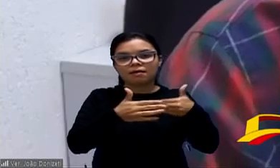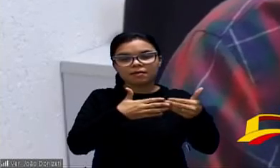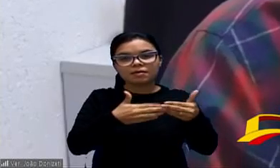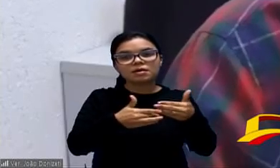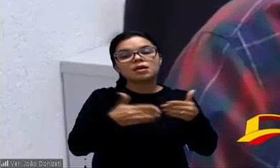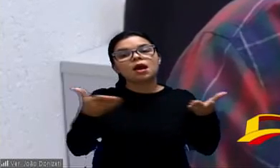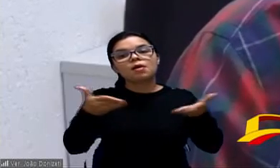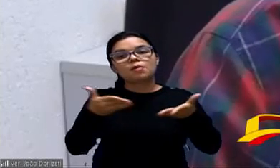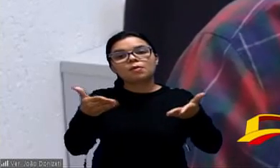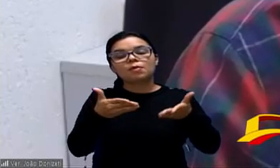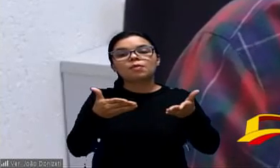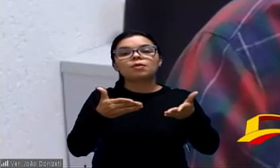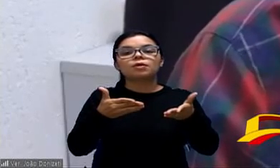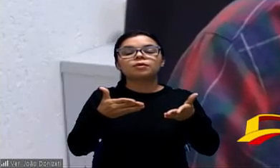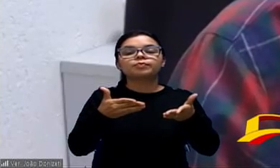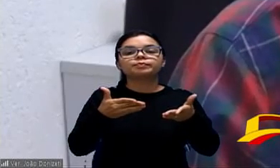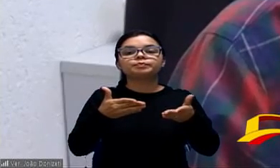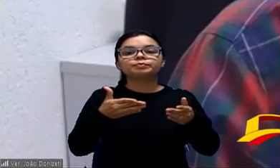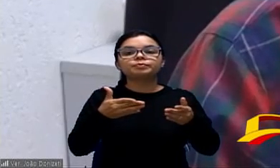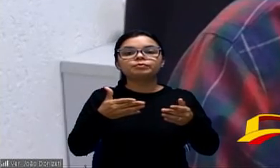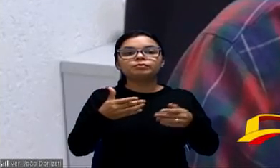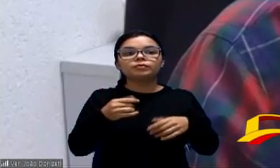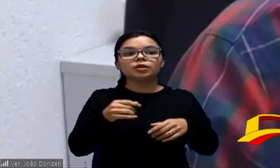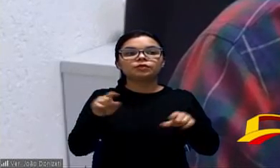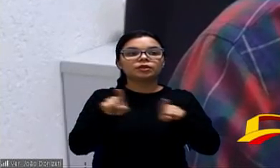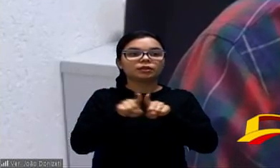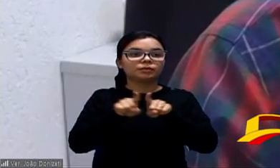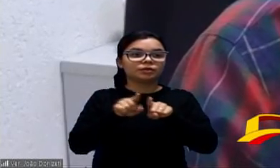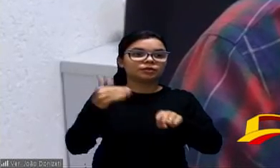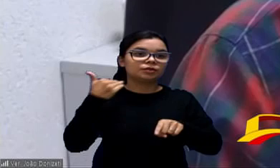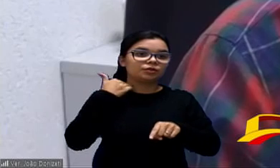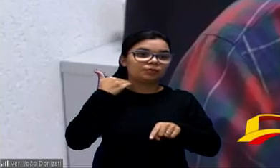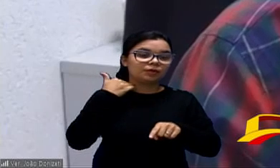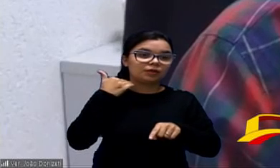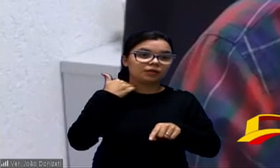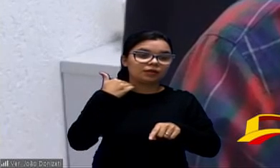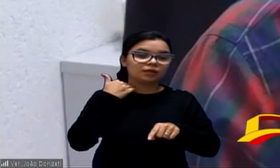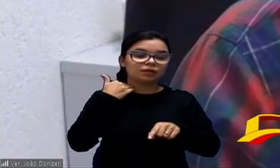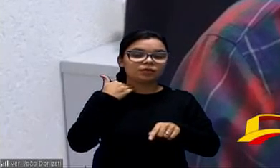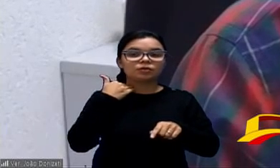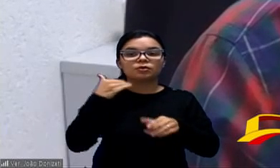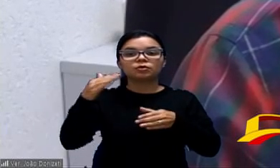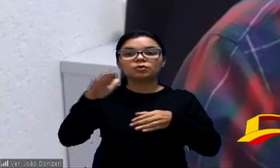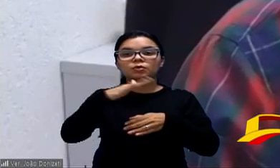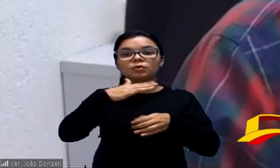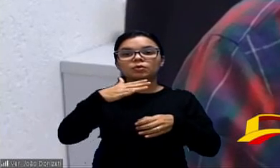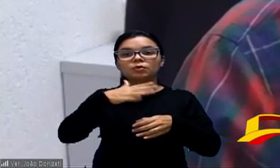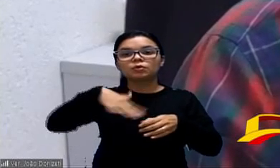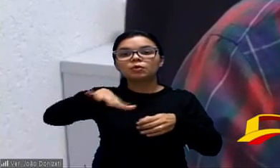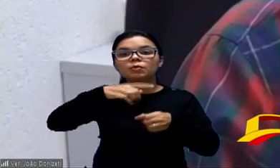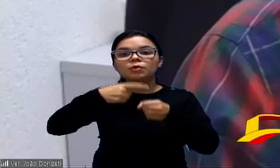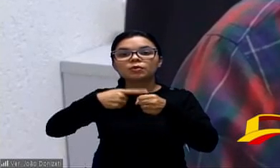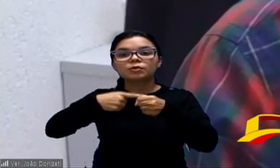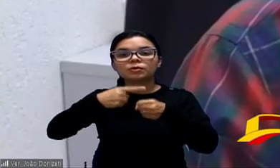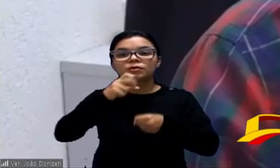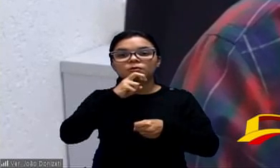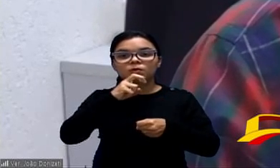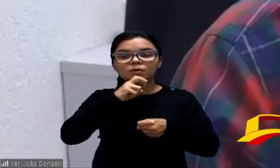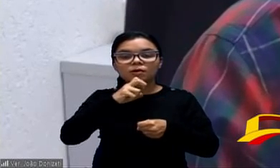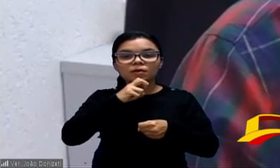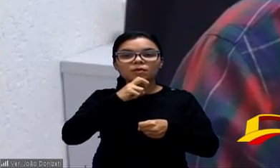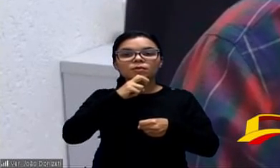né? Ele colocava, ficam as agências bancárias e os correspondentes bancários no âmbito do município de Sorocaba a prestar aos usuários